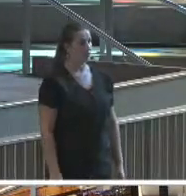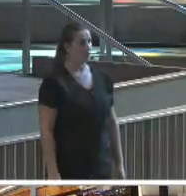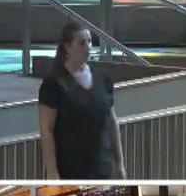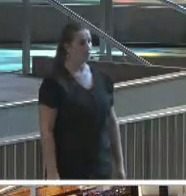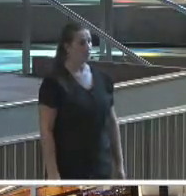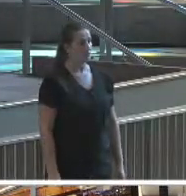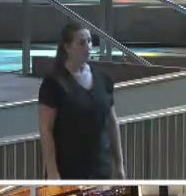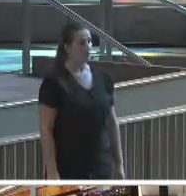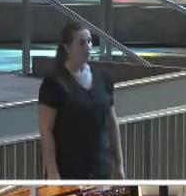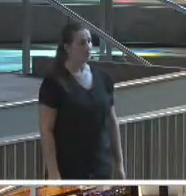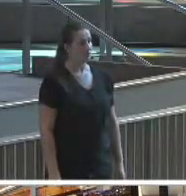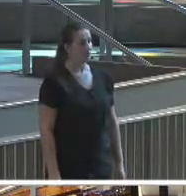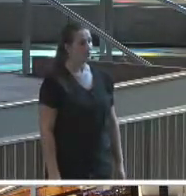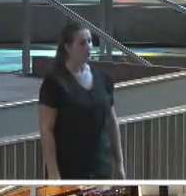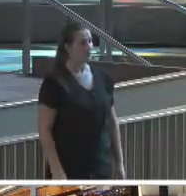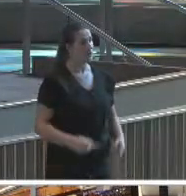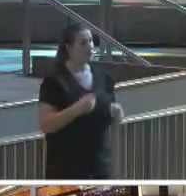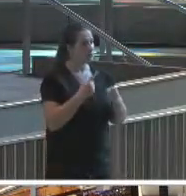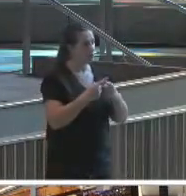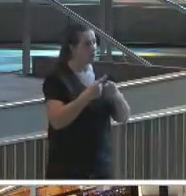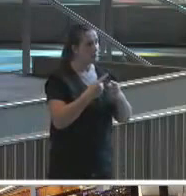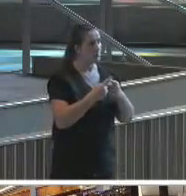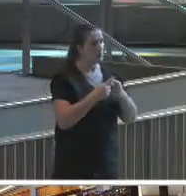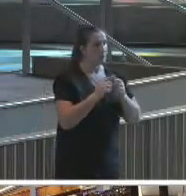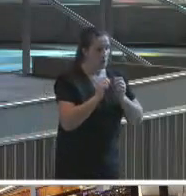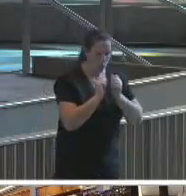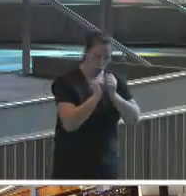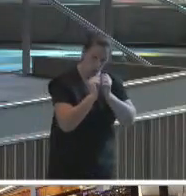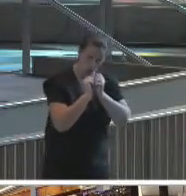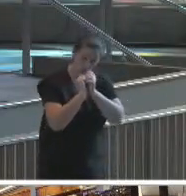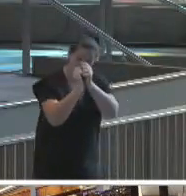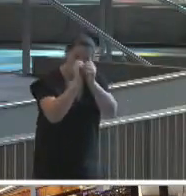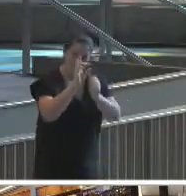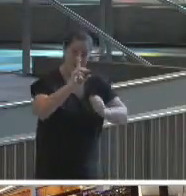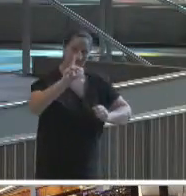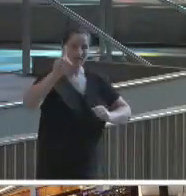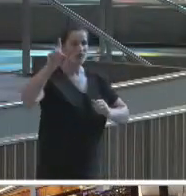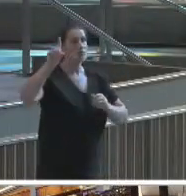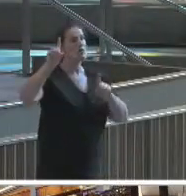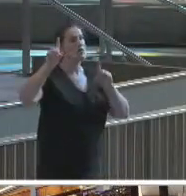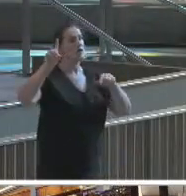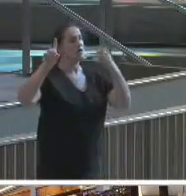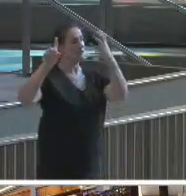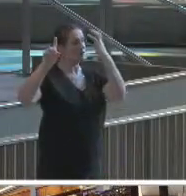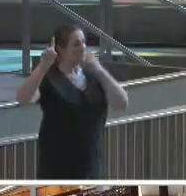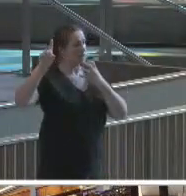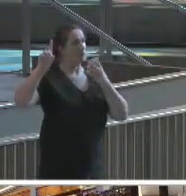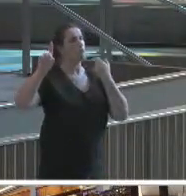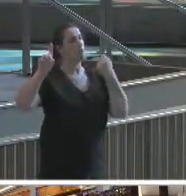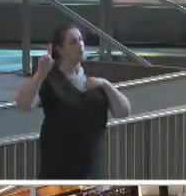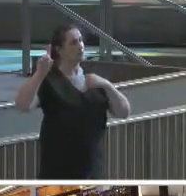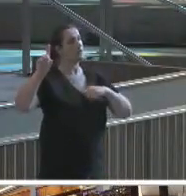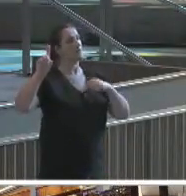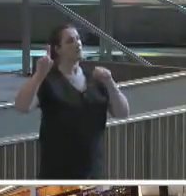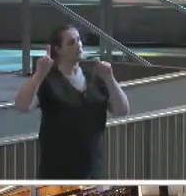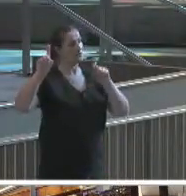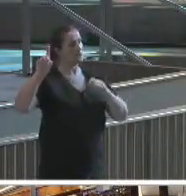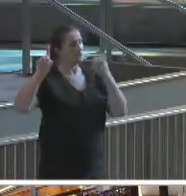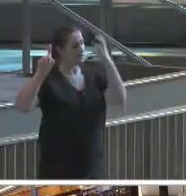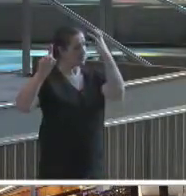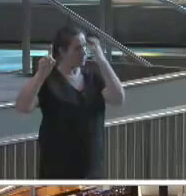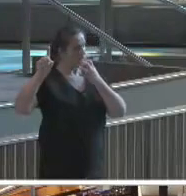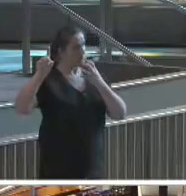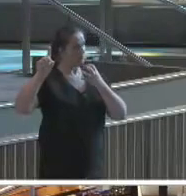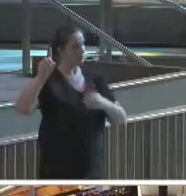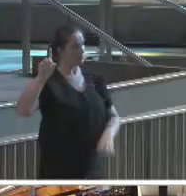Porque andar com Deus é coisa séria, que tem que ser levado a sério.